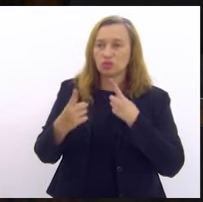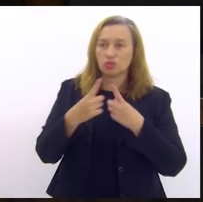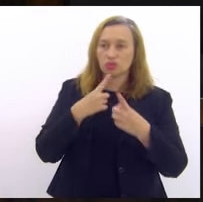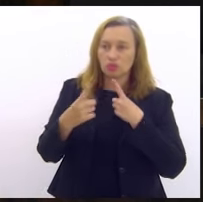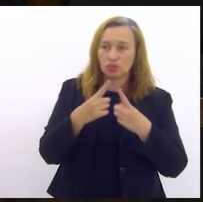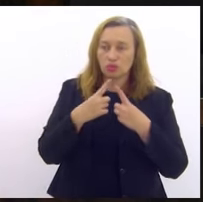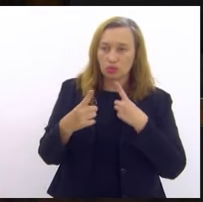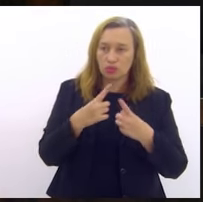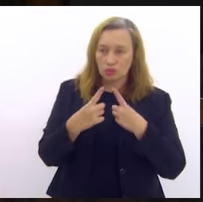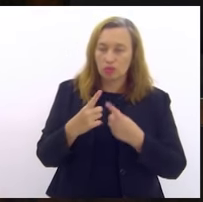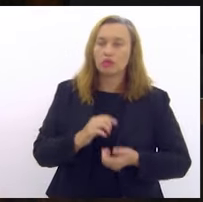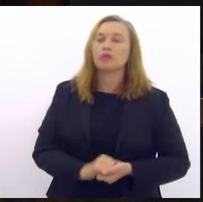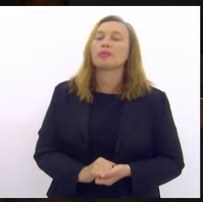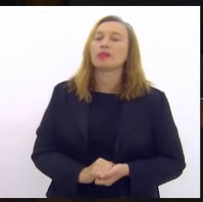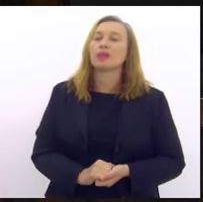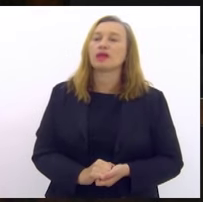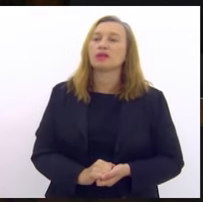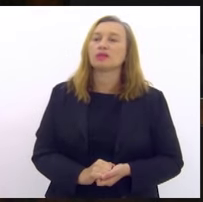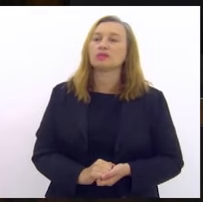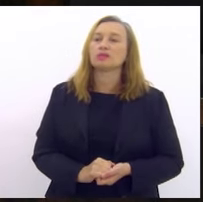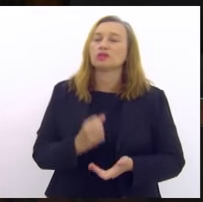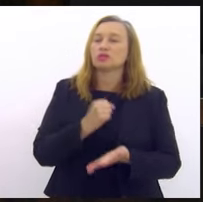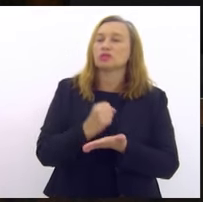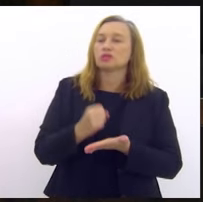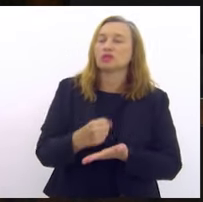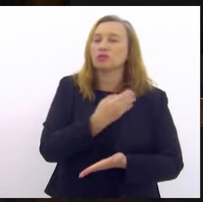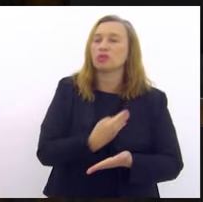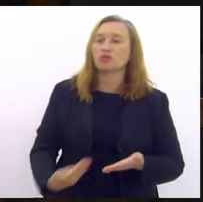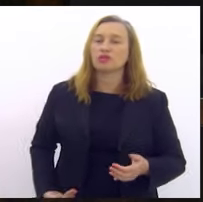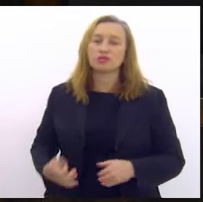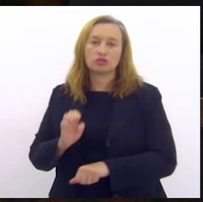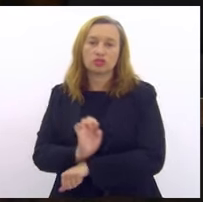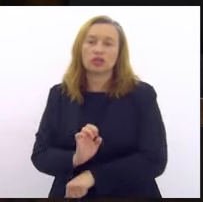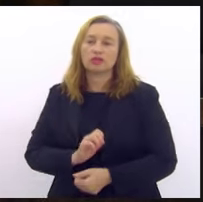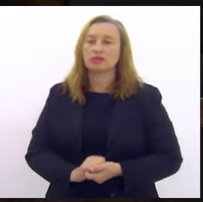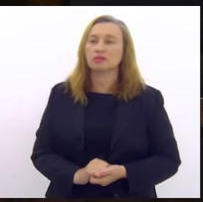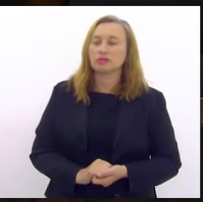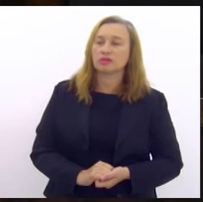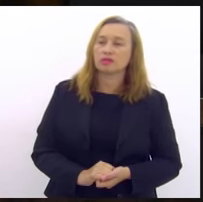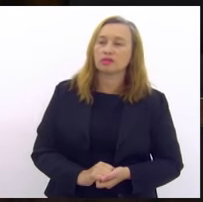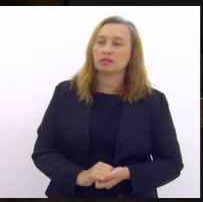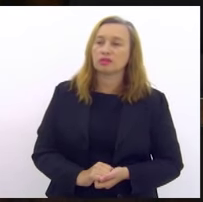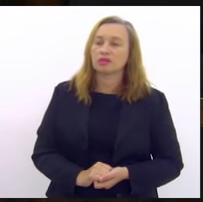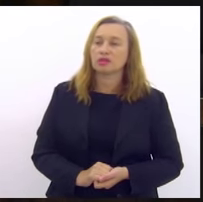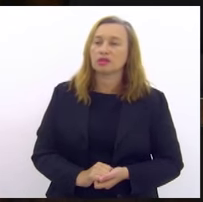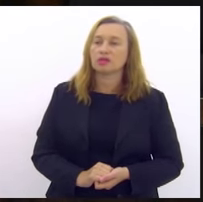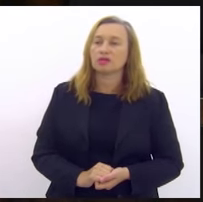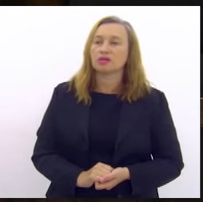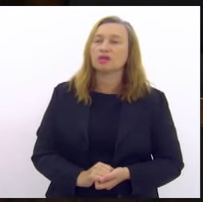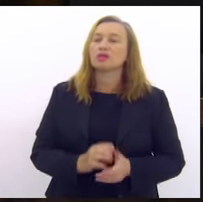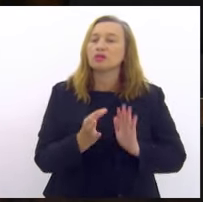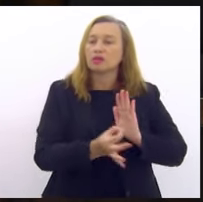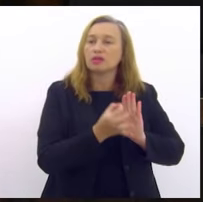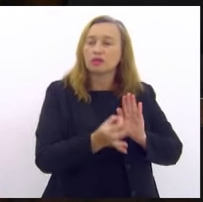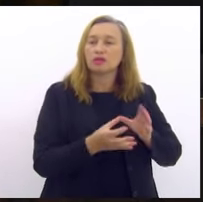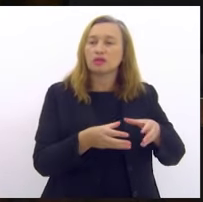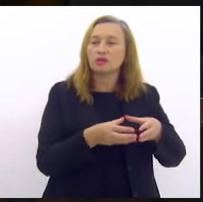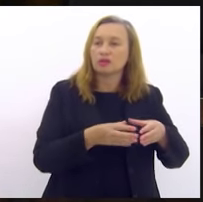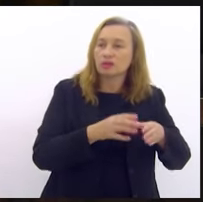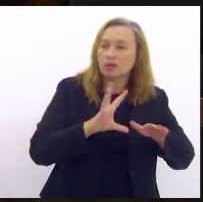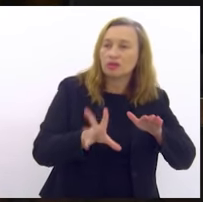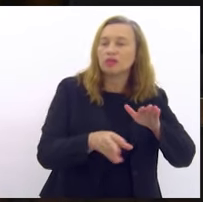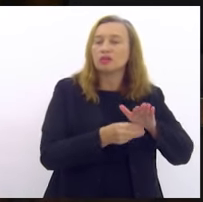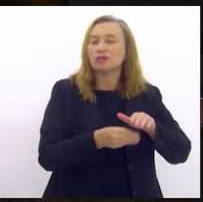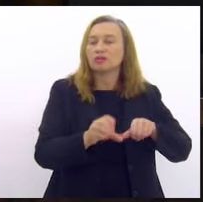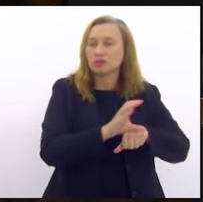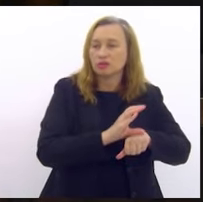exploração do lote previsto no contrato com o governo do Estado. Pendendo de parecer da Comissão de Emendas Constitucionais e